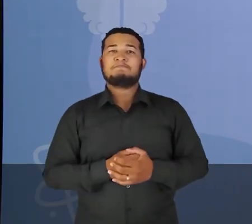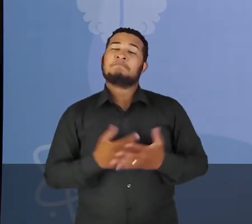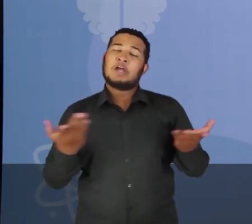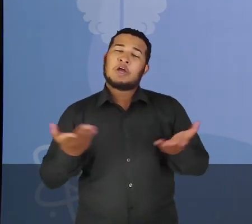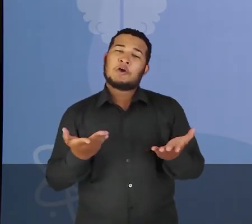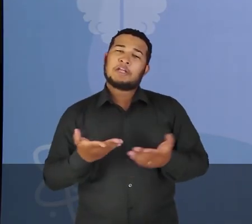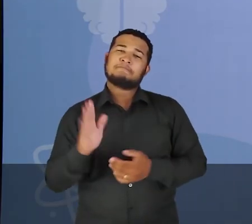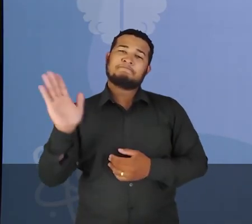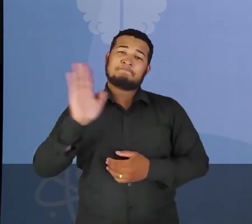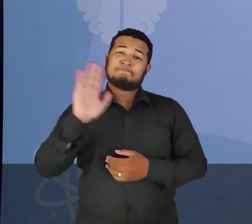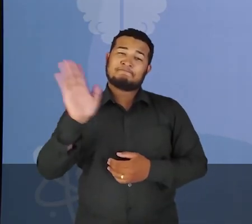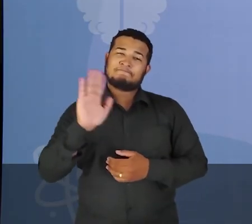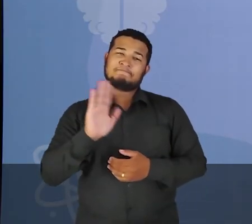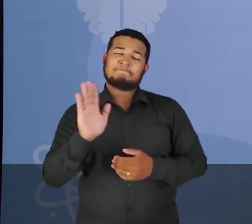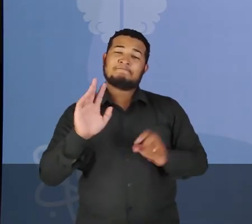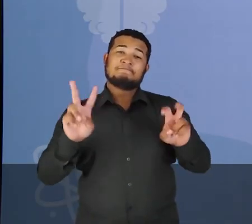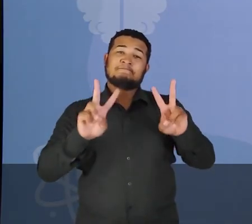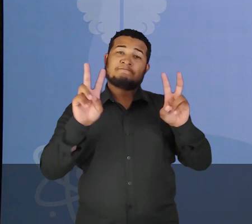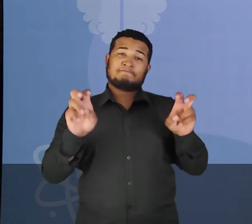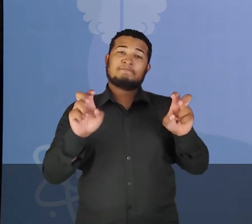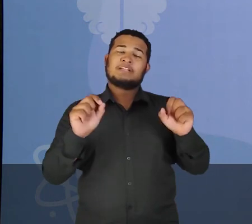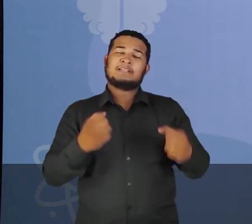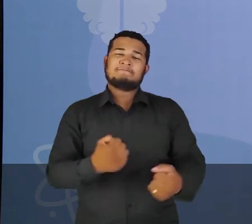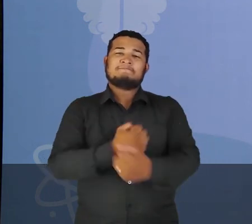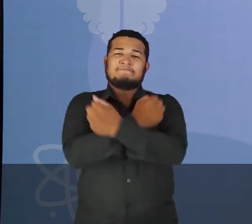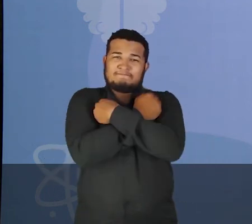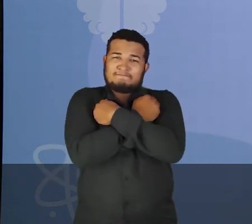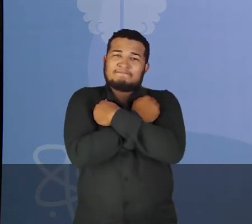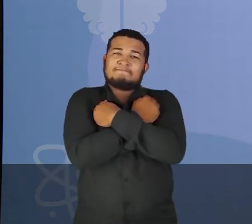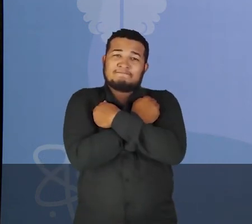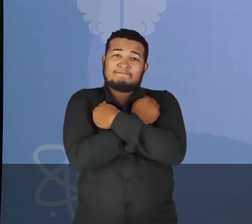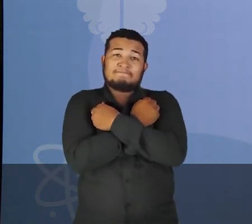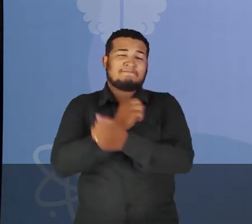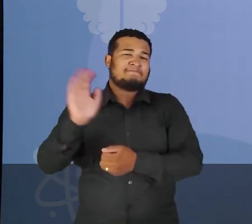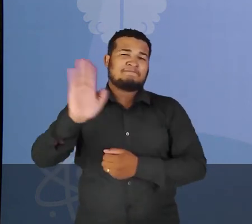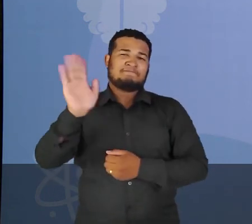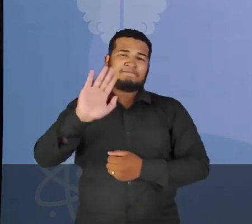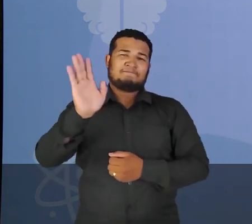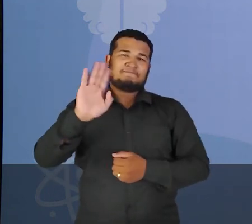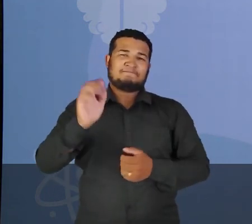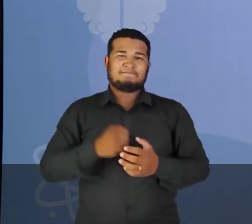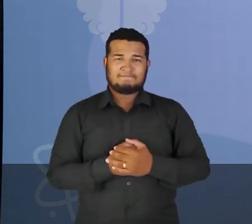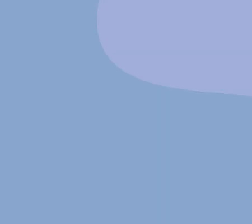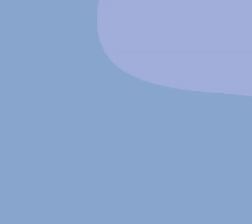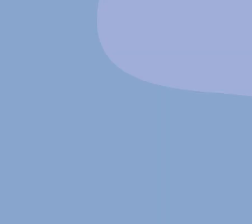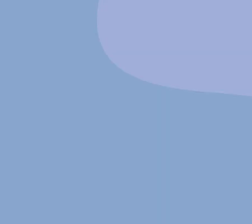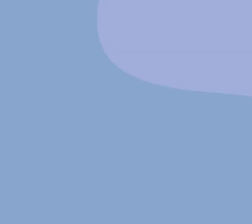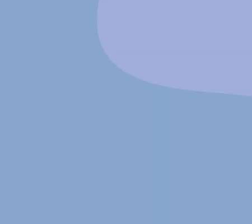despeço de vocês hoje com um grande abraço e a gente se vê na próxima aula.